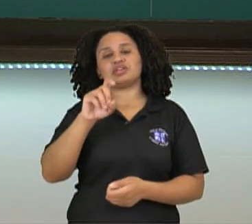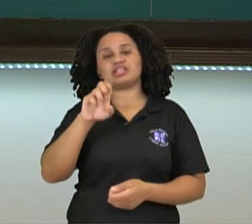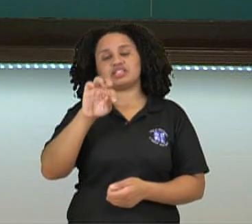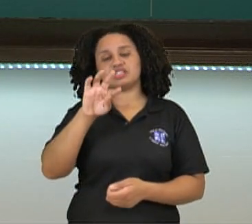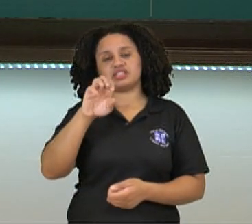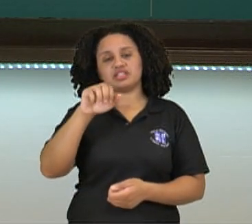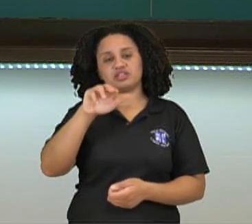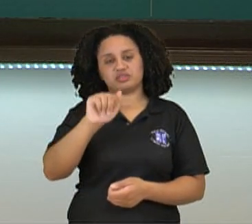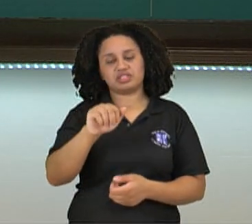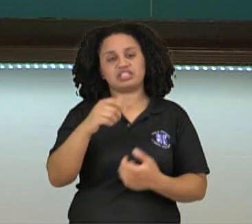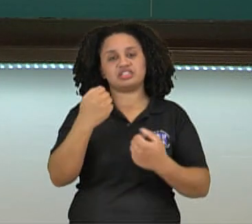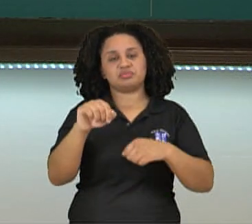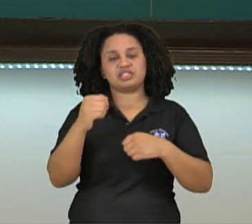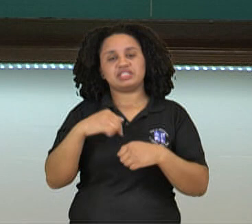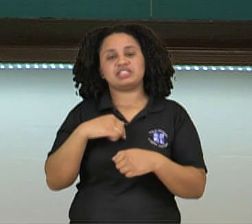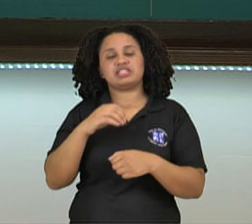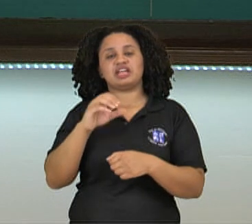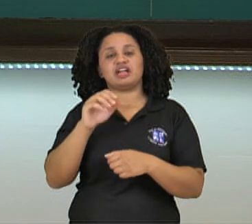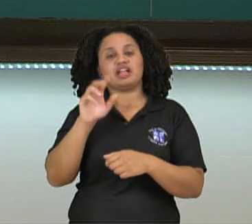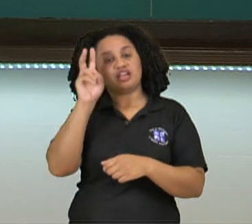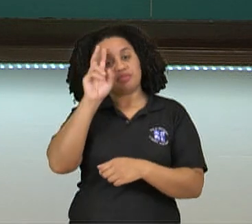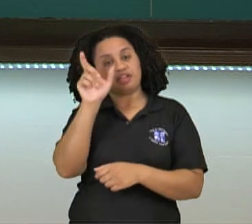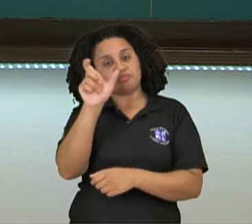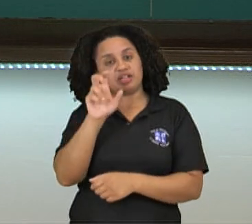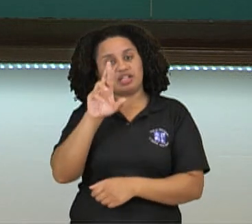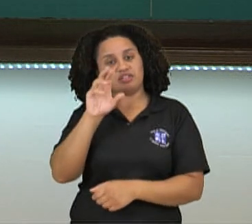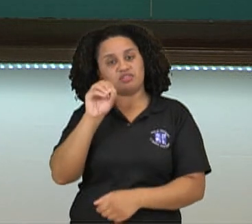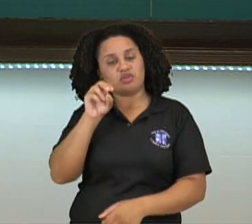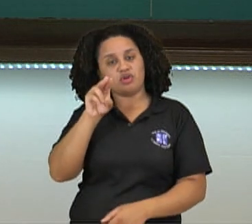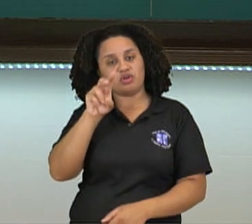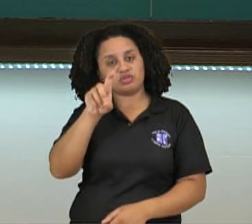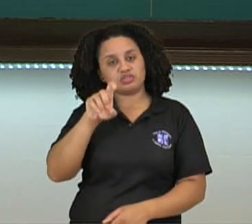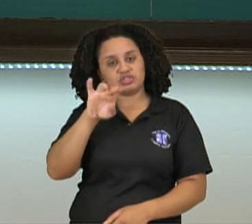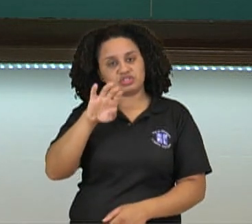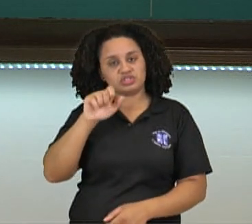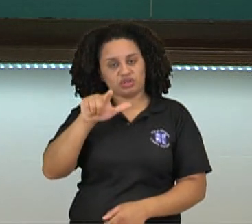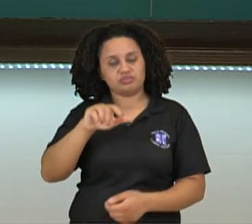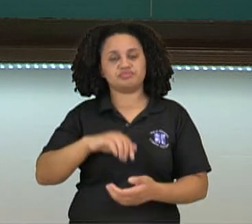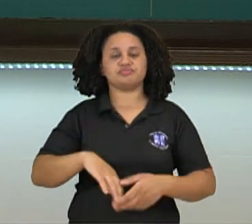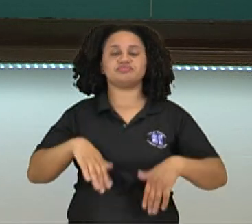uma das vogais da palavra rouxinol, certo? Então, nesse